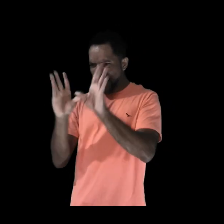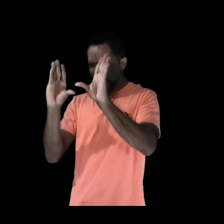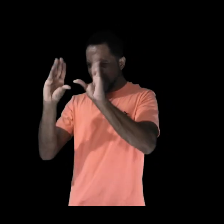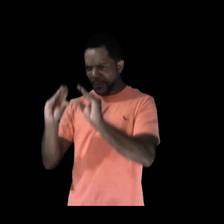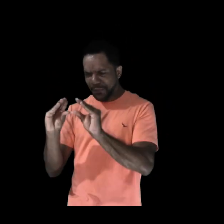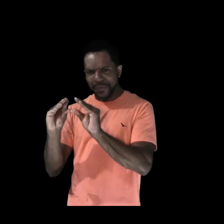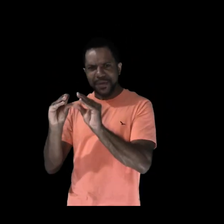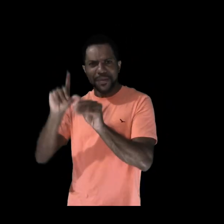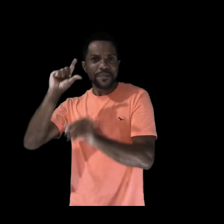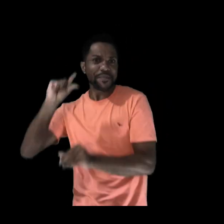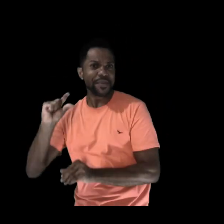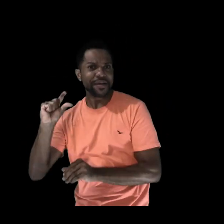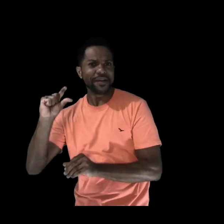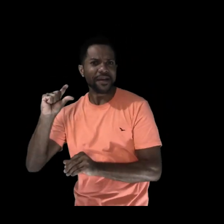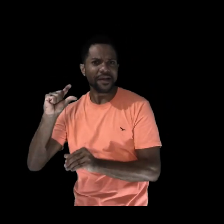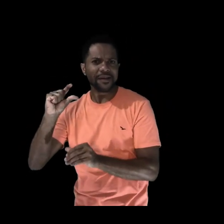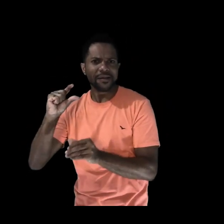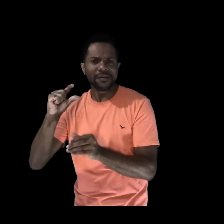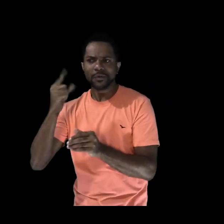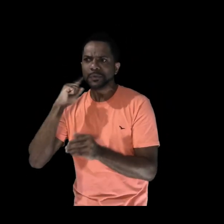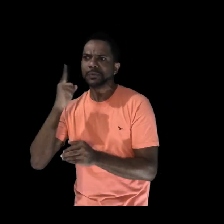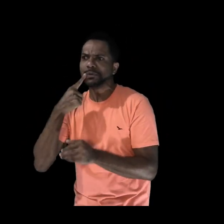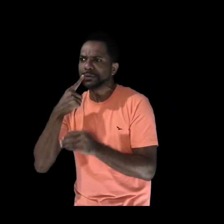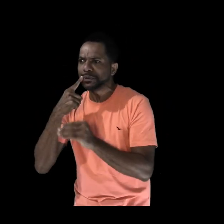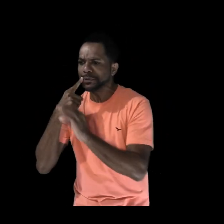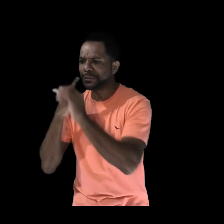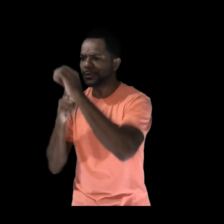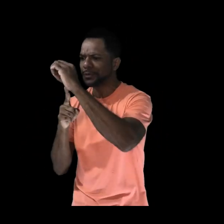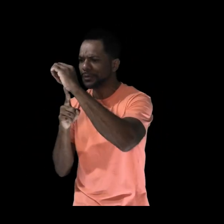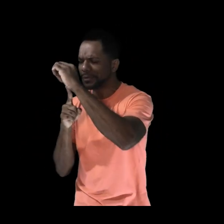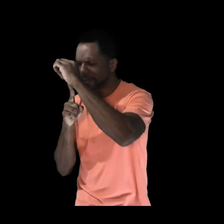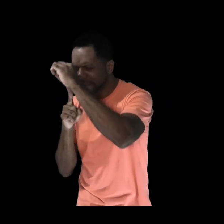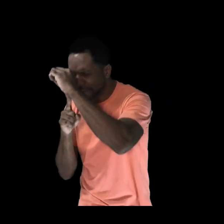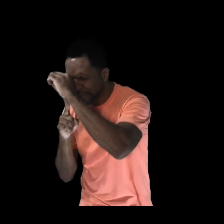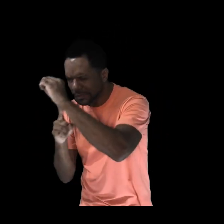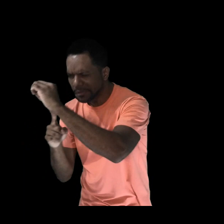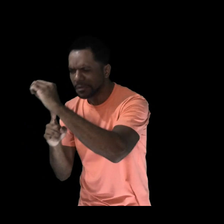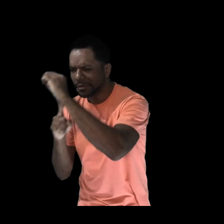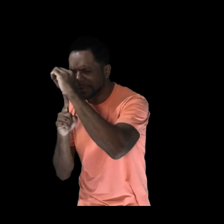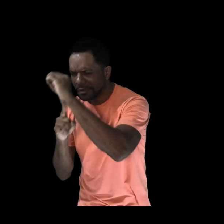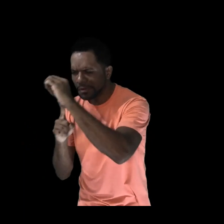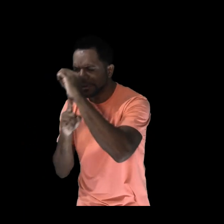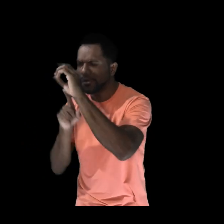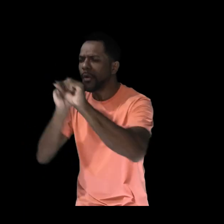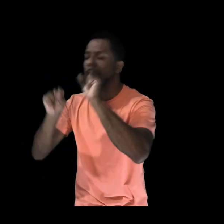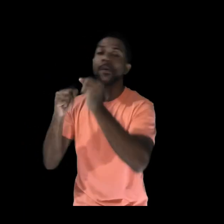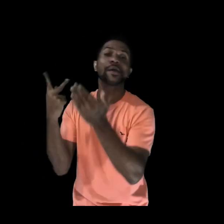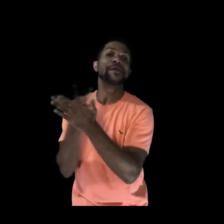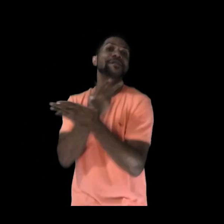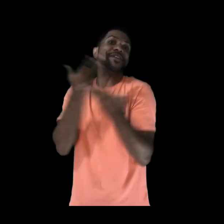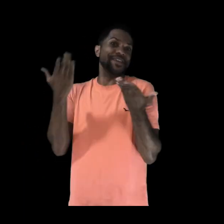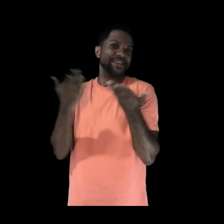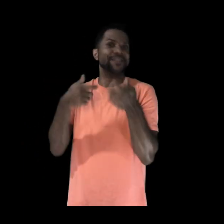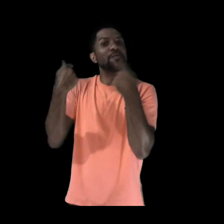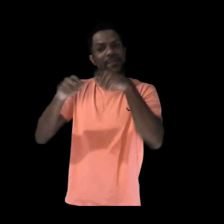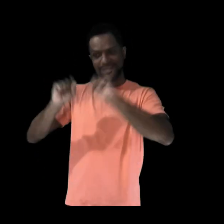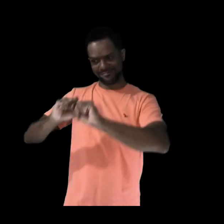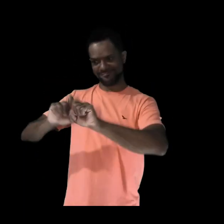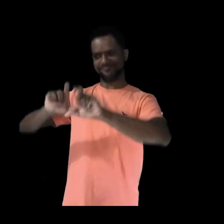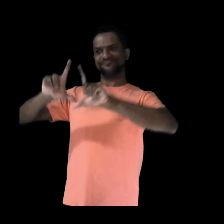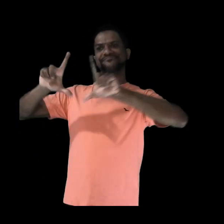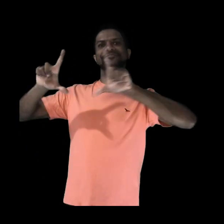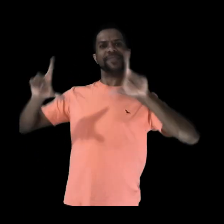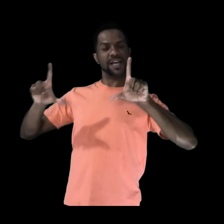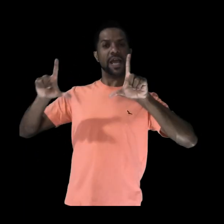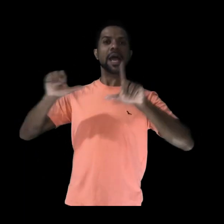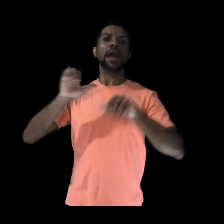pequena. Então, verdade. O surdo não vai ter uma lupa para ficar ali na televisão observando o que está acontecendo. Então tem que aumentar